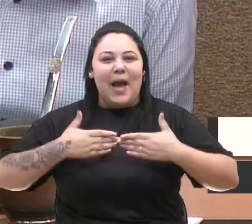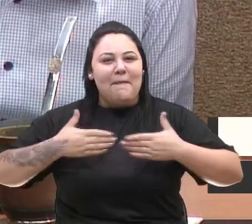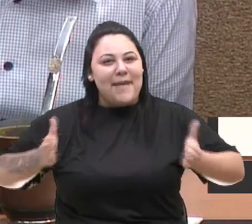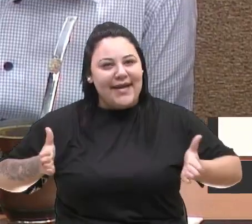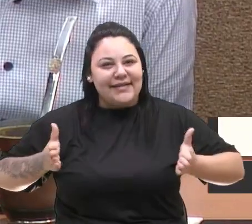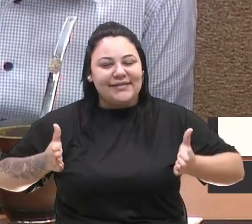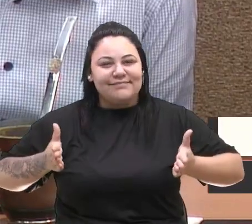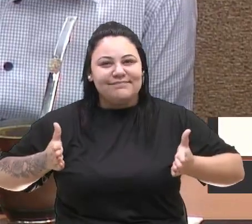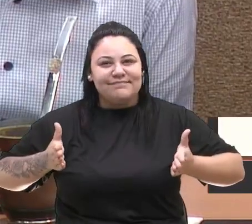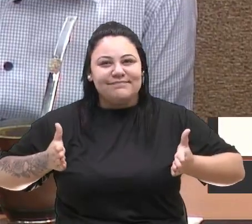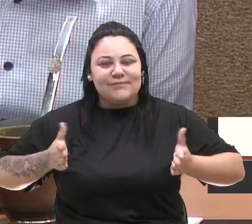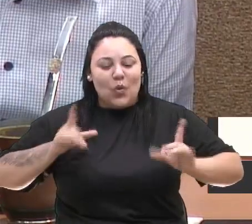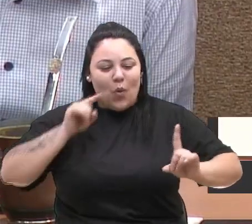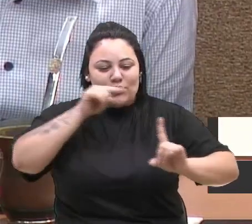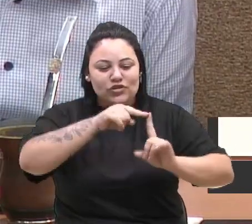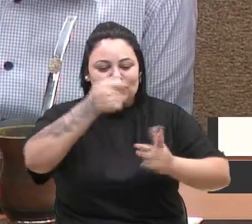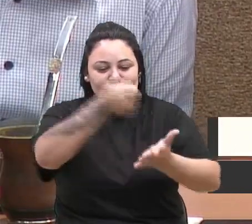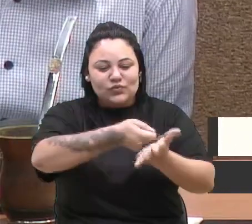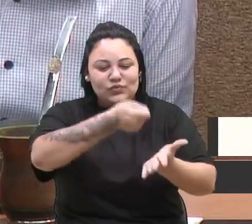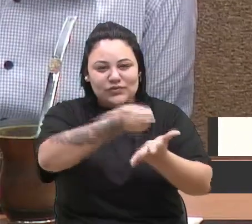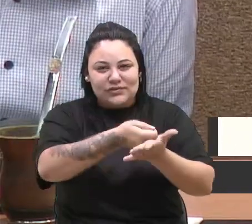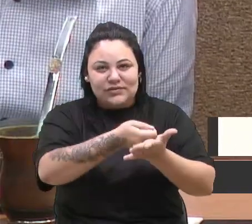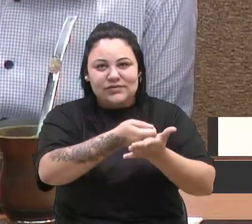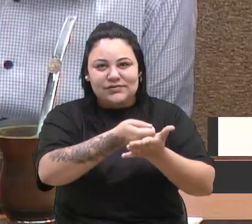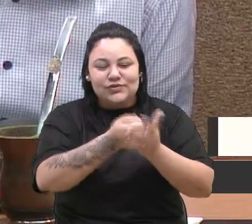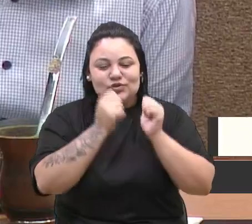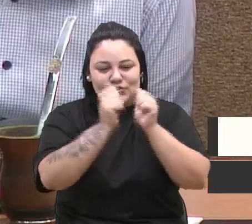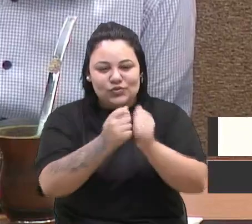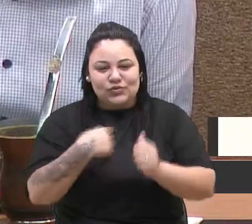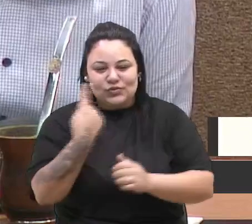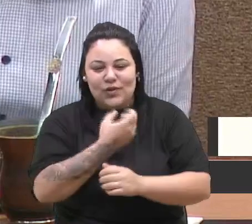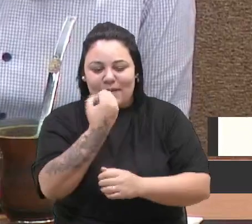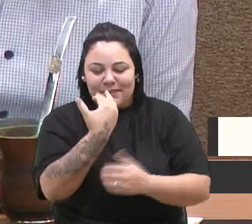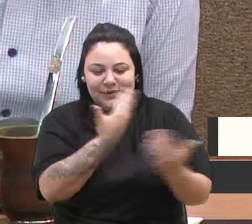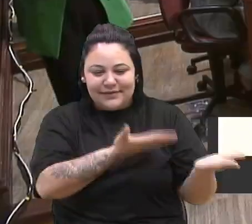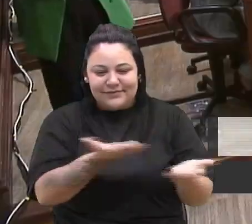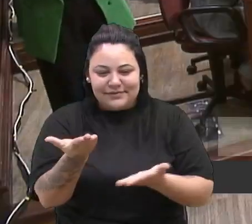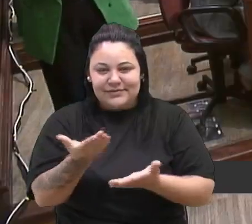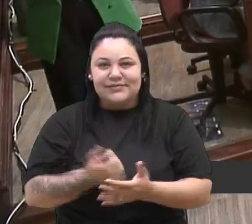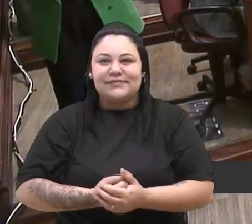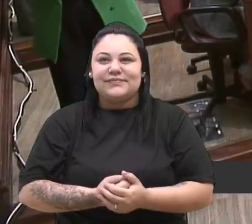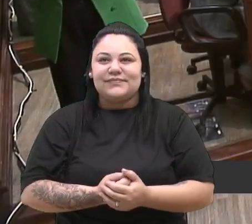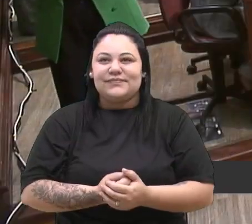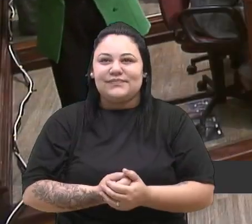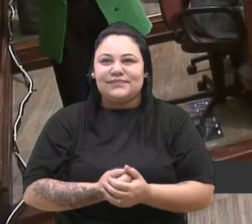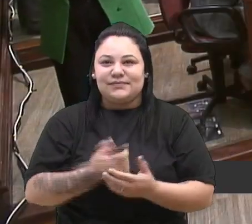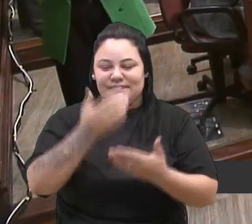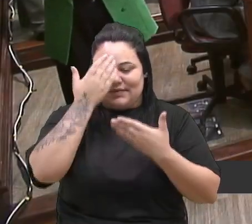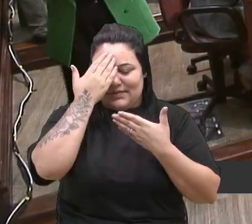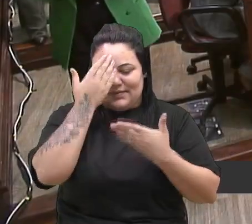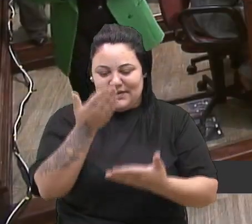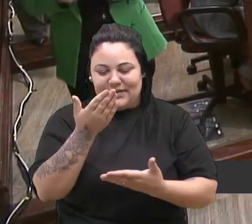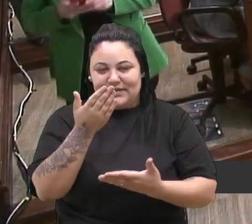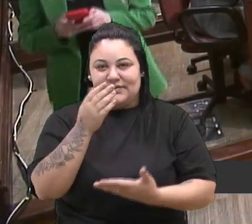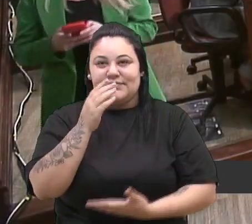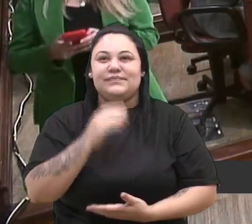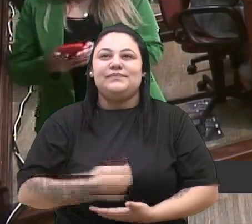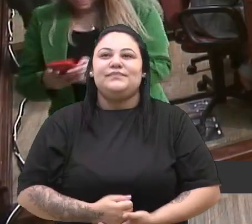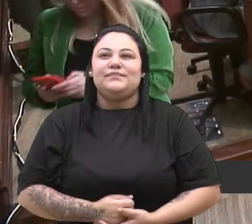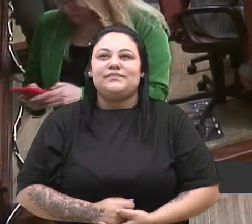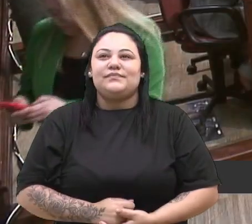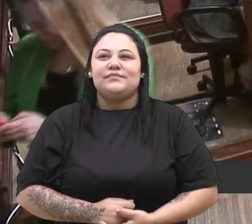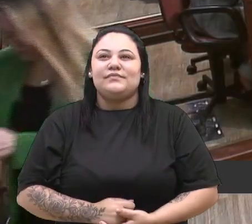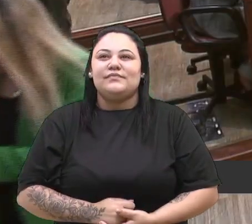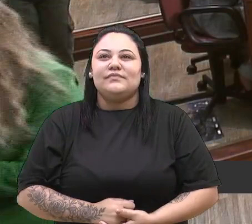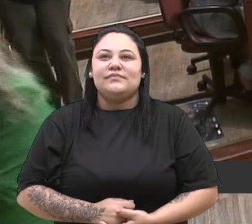ideais, lutando junto com a gente uma nessa parte, vereador Zanquim. Seja muito bem-vindo. Obrigado, vereador Fantinel. Uma parte do vereador Fiuza. O senhor pediu...